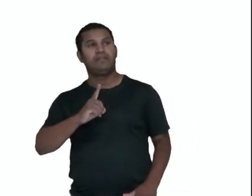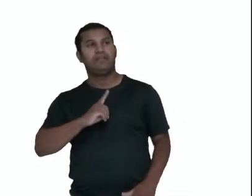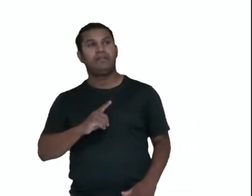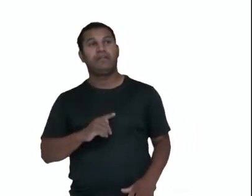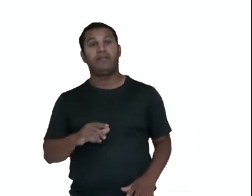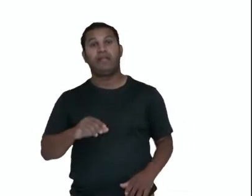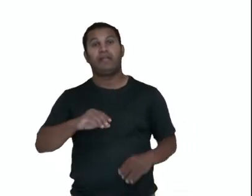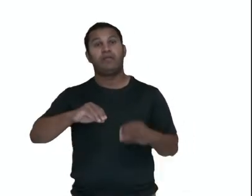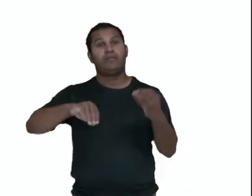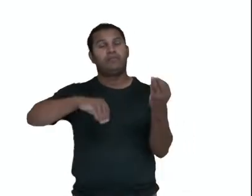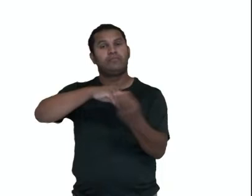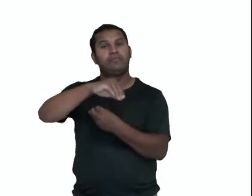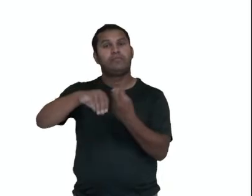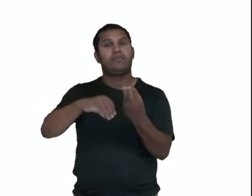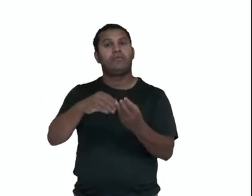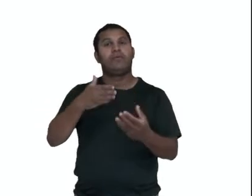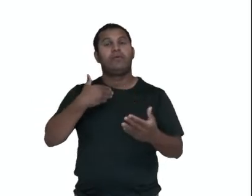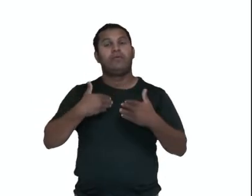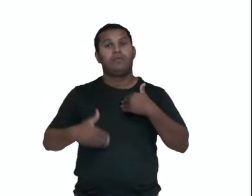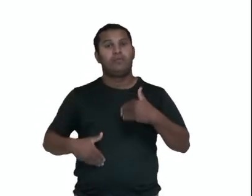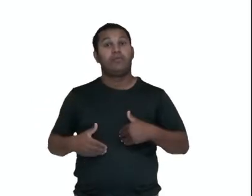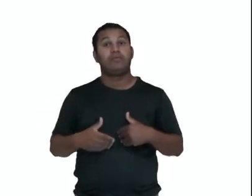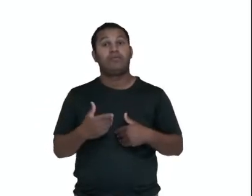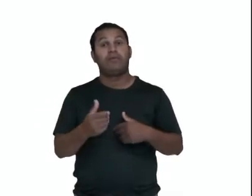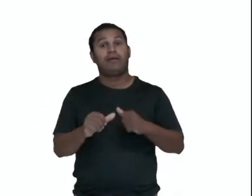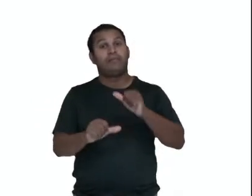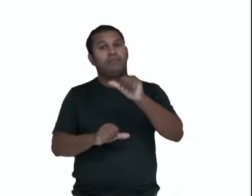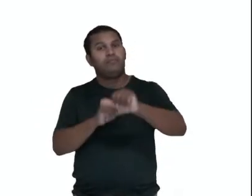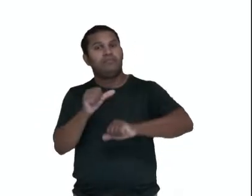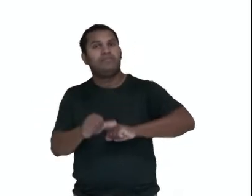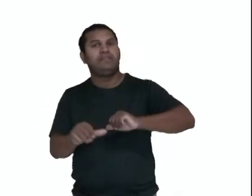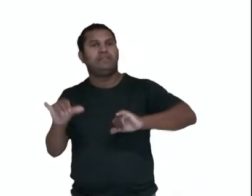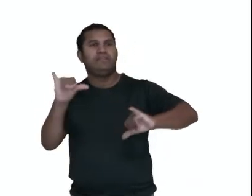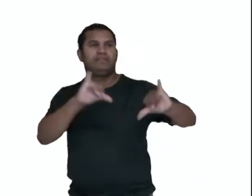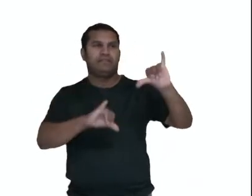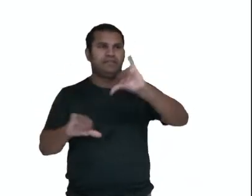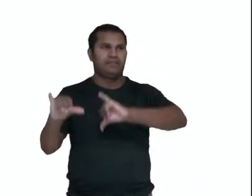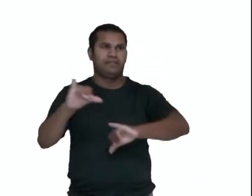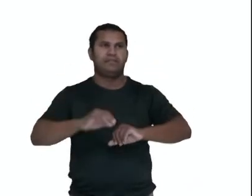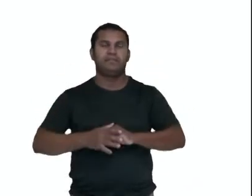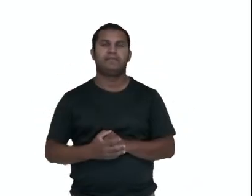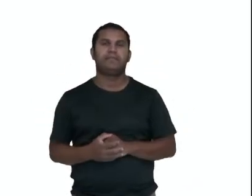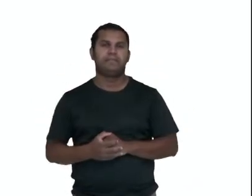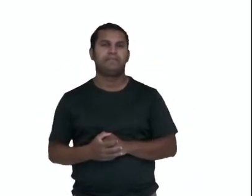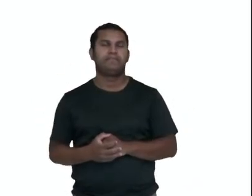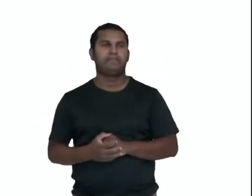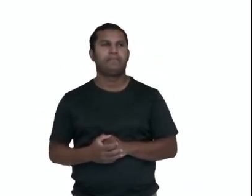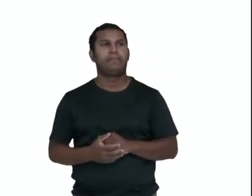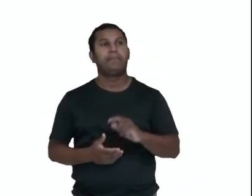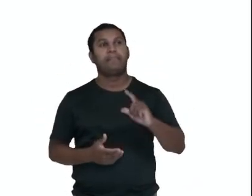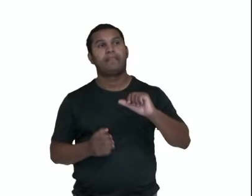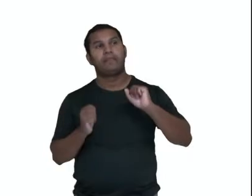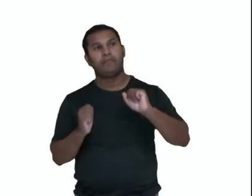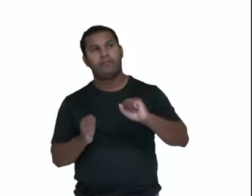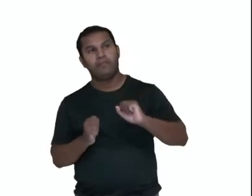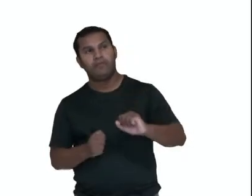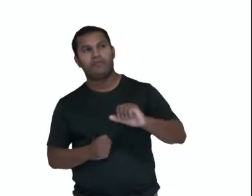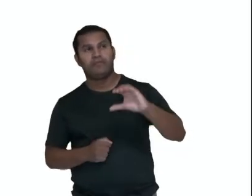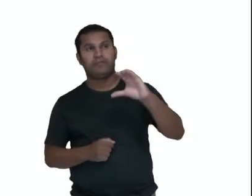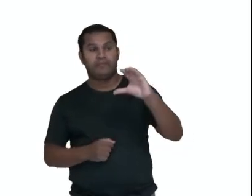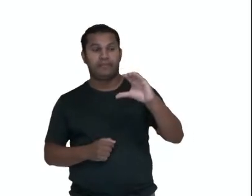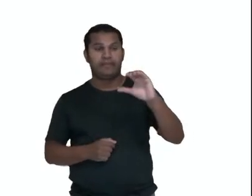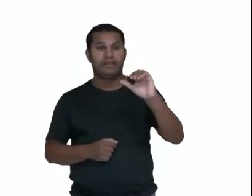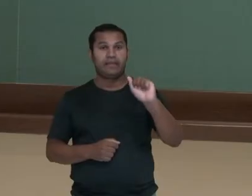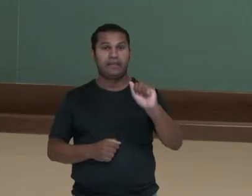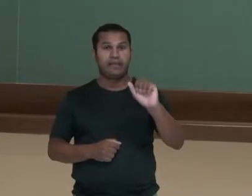Elas podem ser de anabolismo, quando elas vão formar estrutura, ou pode ser de catabolismo, que elas vão degradar uma estrutura.